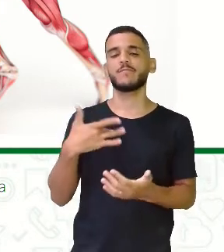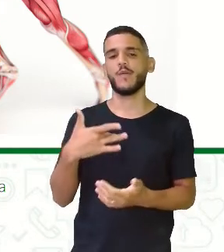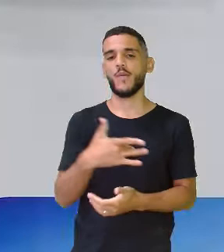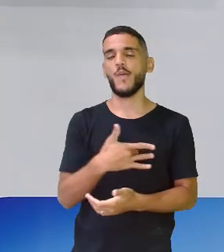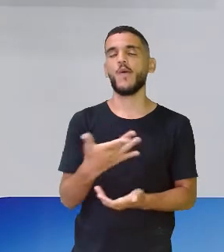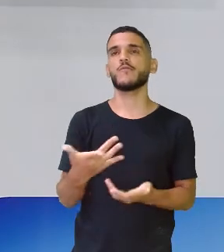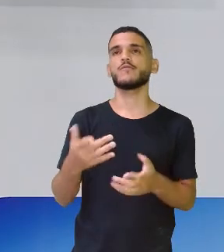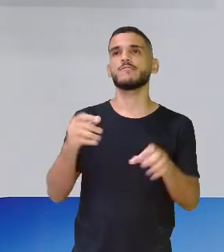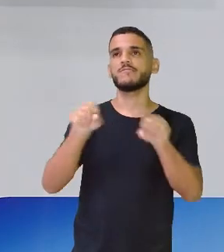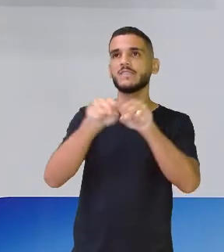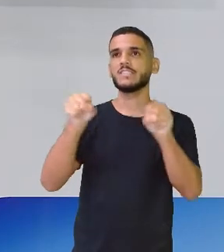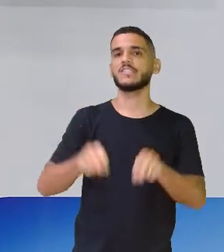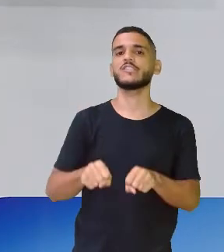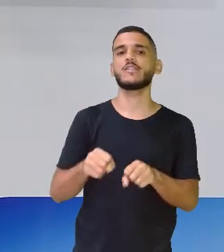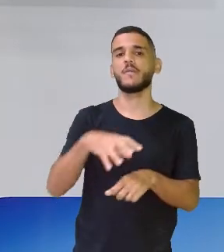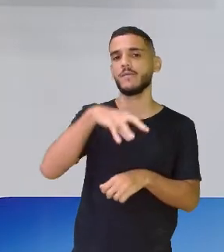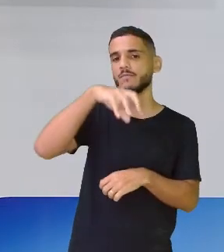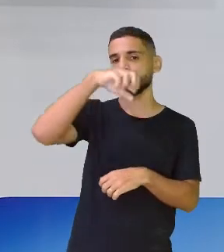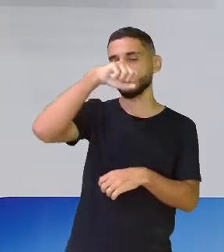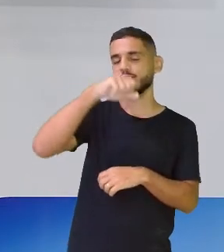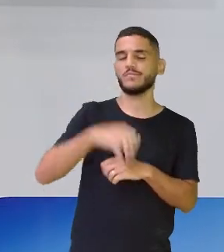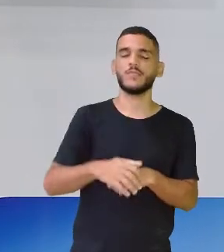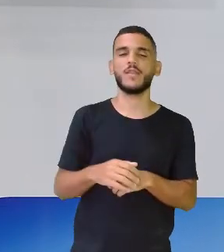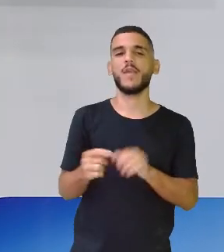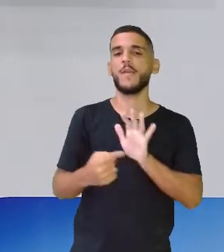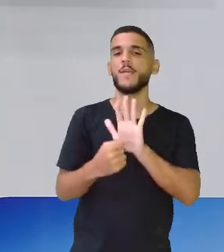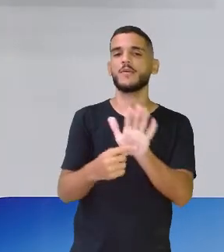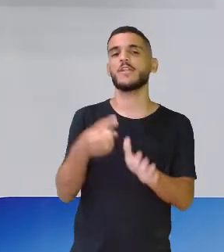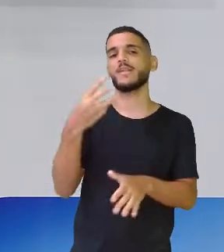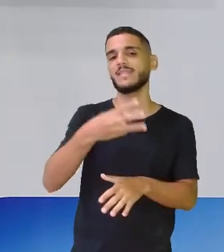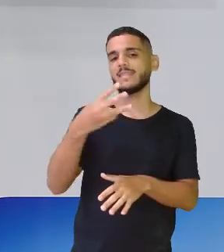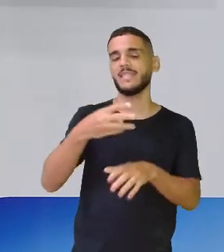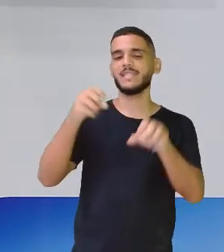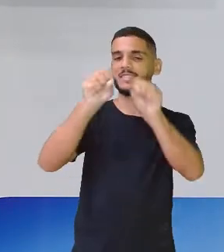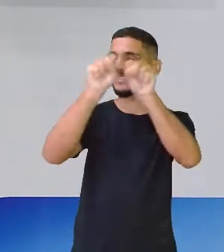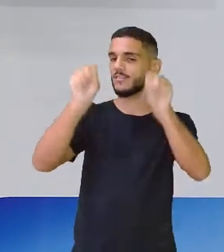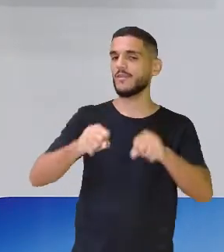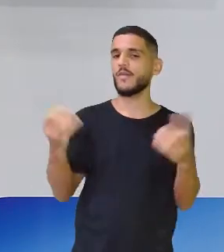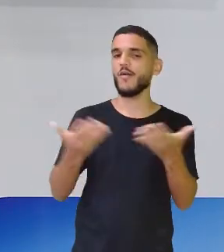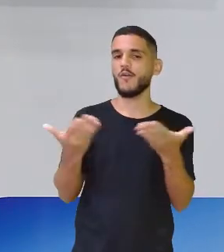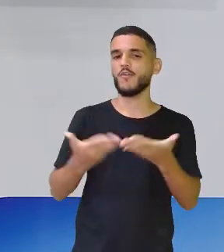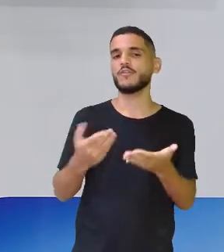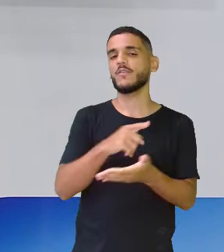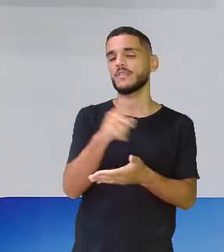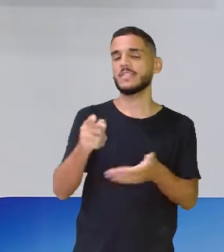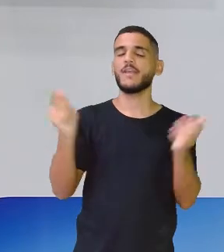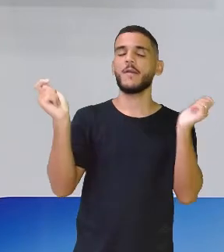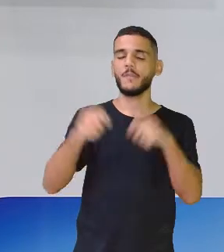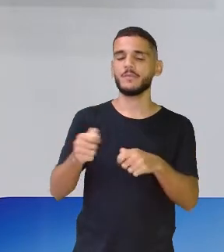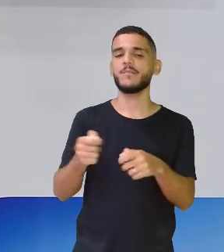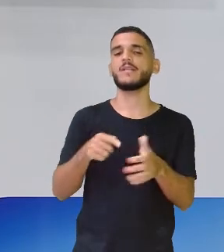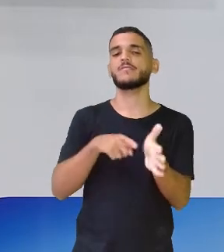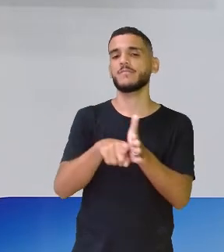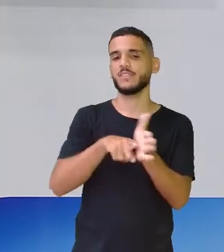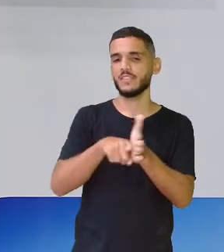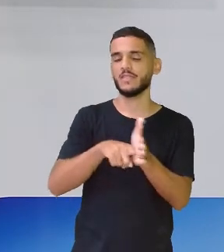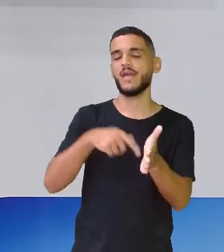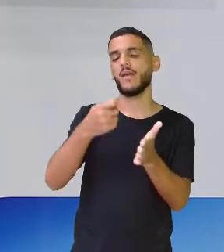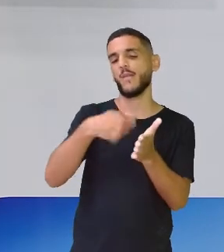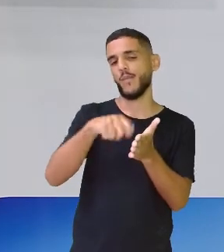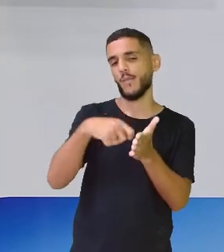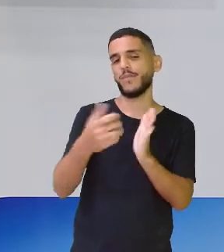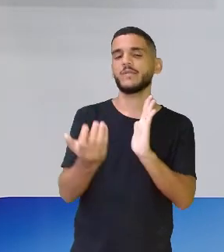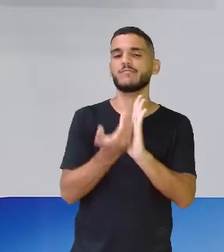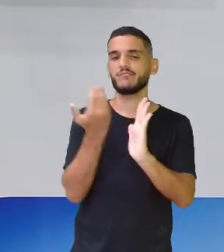Então, eu apresentei para vocês esses 3 sistemas hoje, mas aí eu deixo para vocês essa pesquisa. Vocês podem copiar no caderno essas